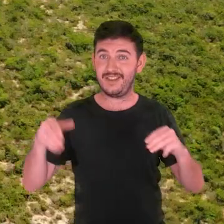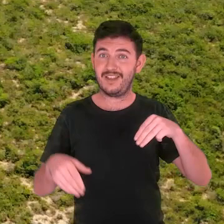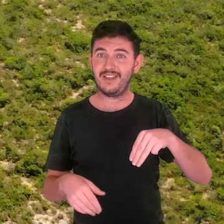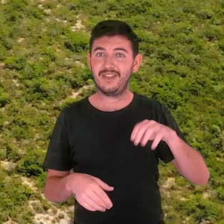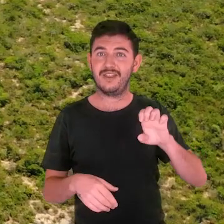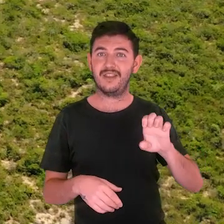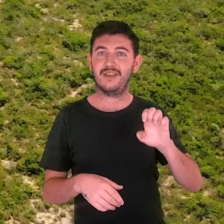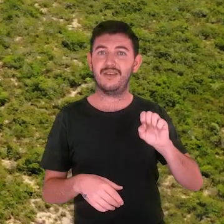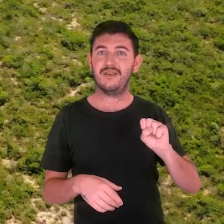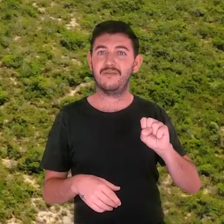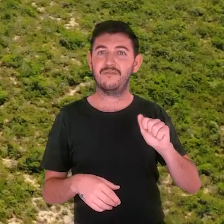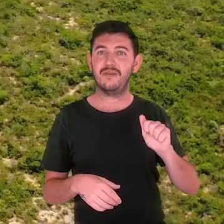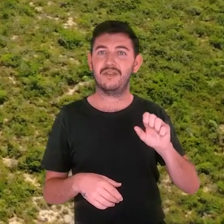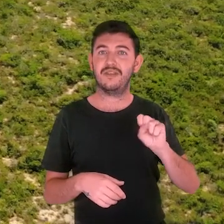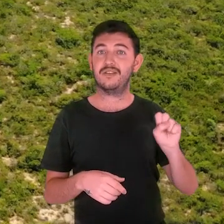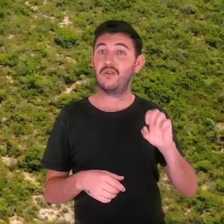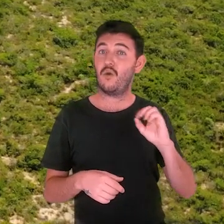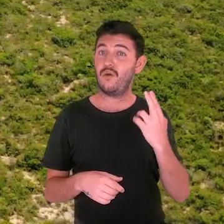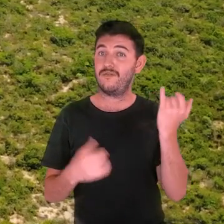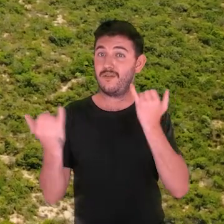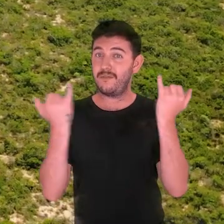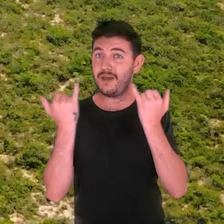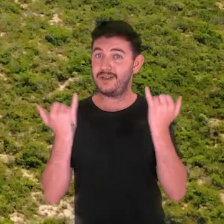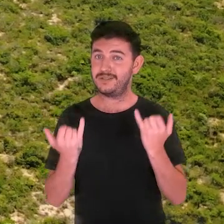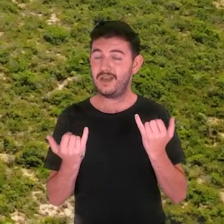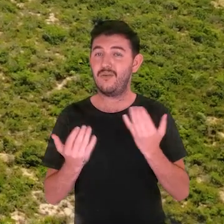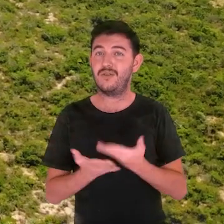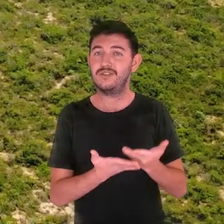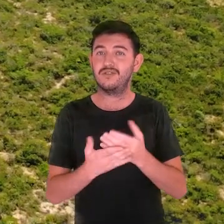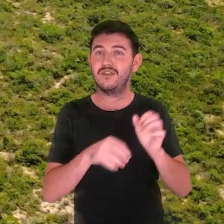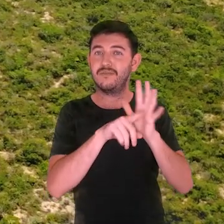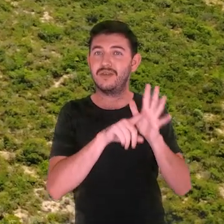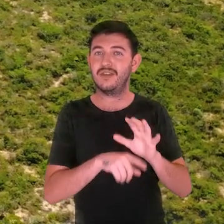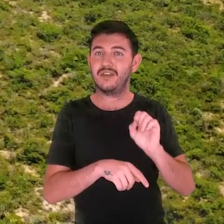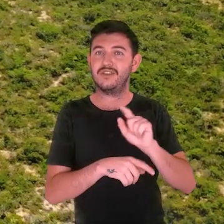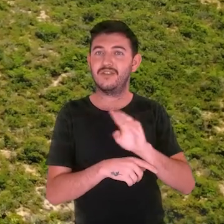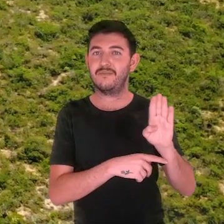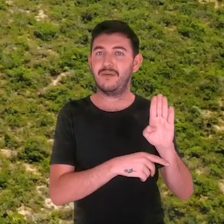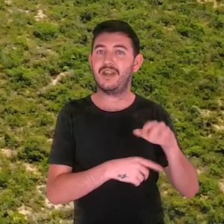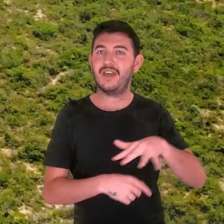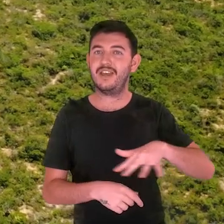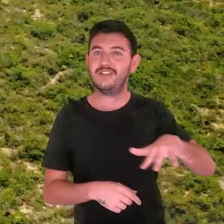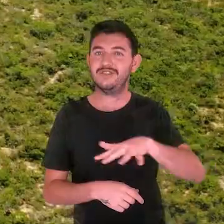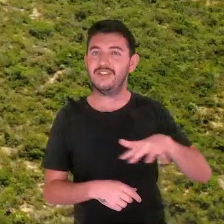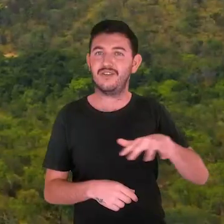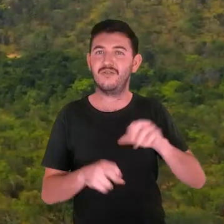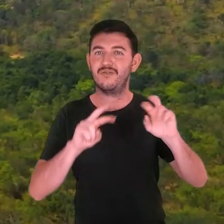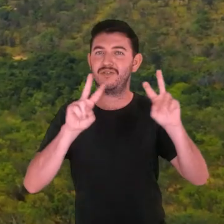Ou quer saber mais sobre o estudo que o SGB realizou na região sobre os atrativos